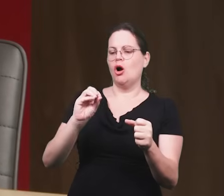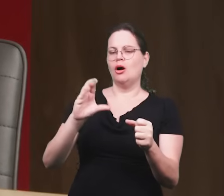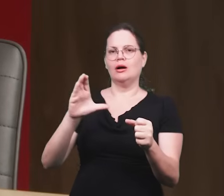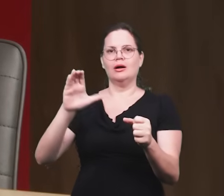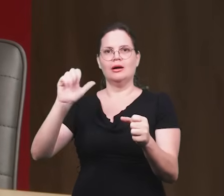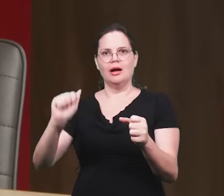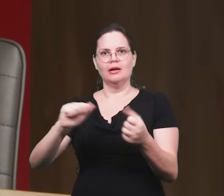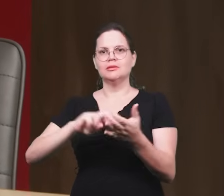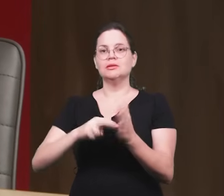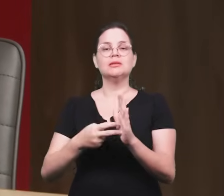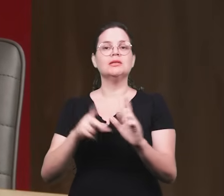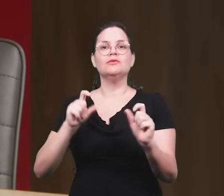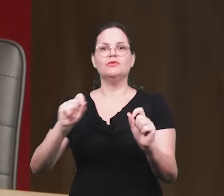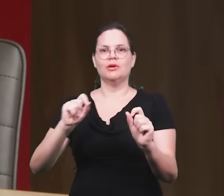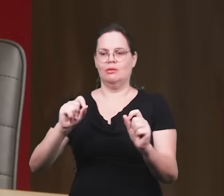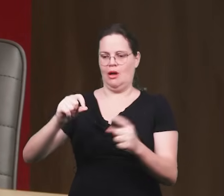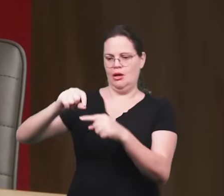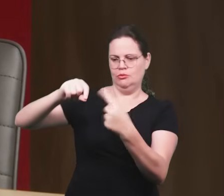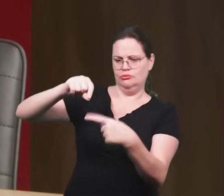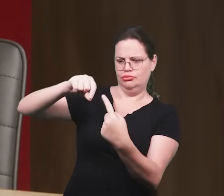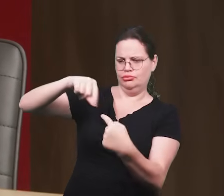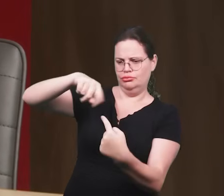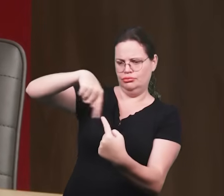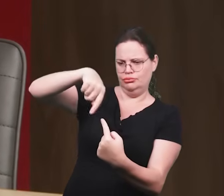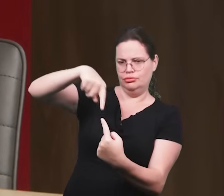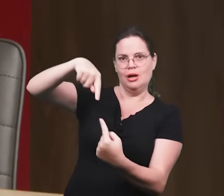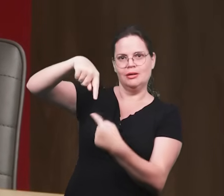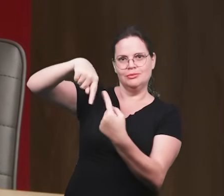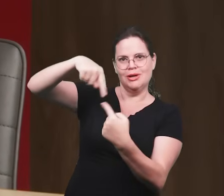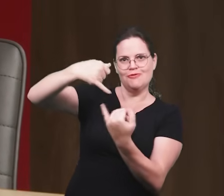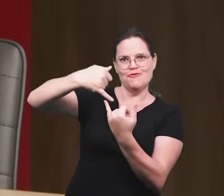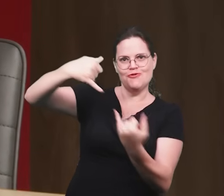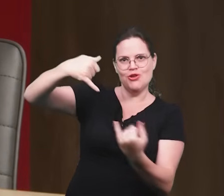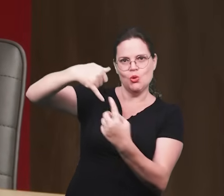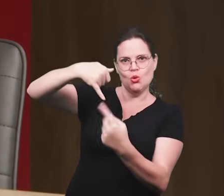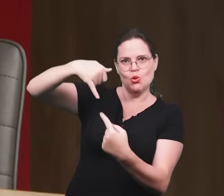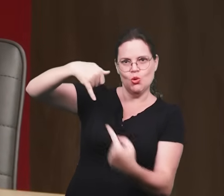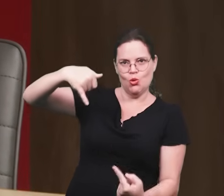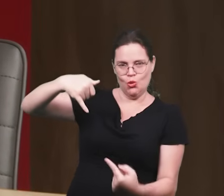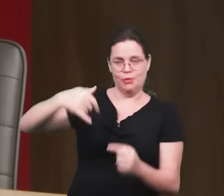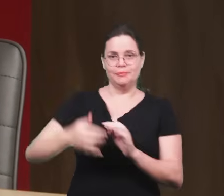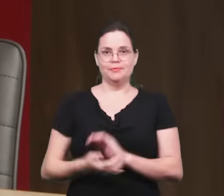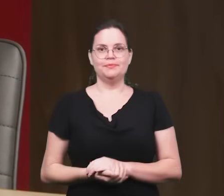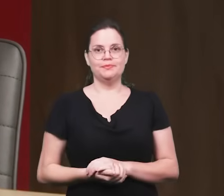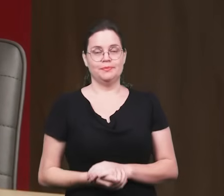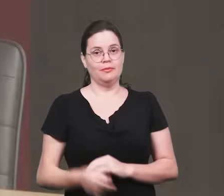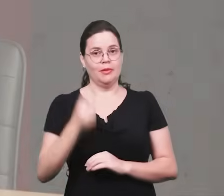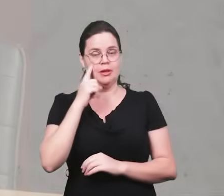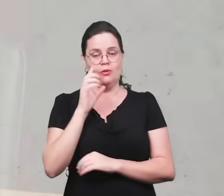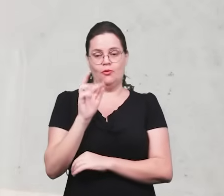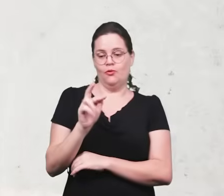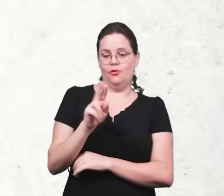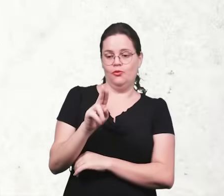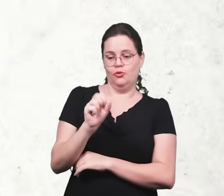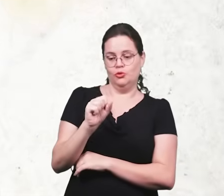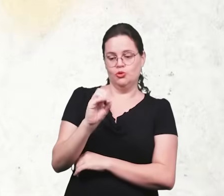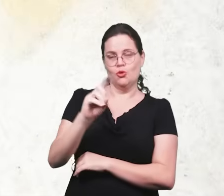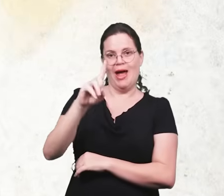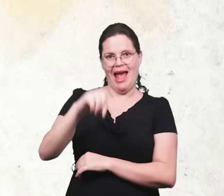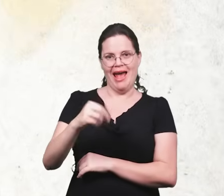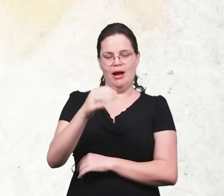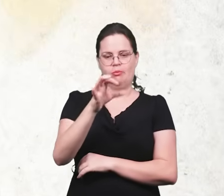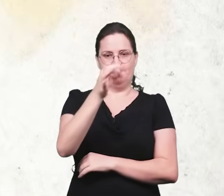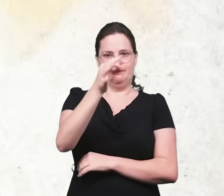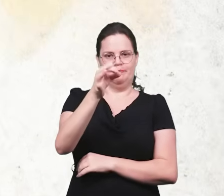E o primeiro deles significava que o fuso, ele era um instrumento manual para